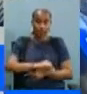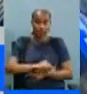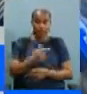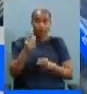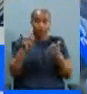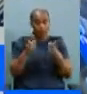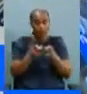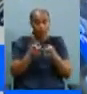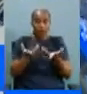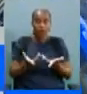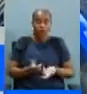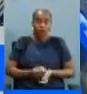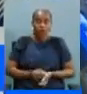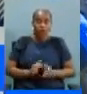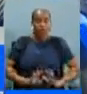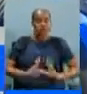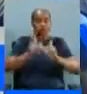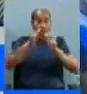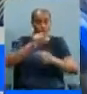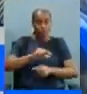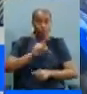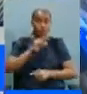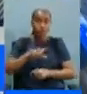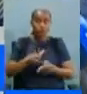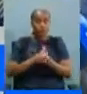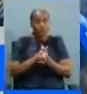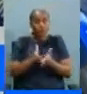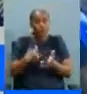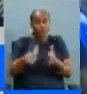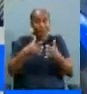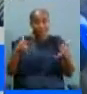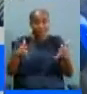pequenos e em desenvolvimento possam usufruir desta grande valia.